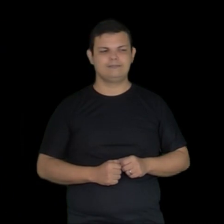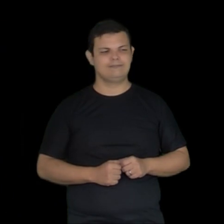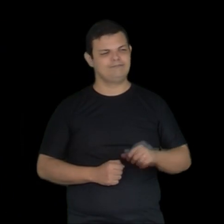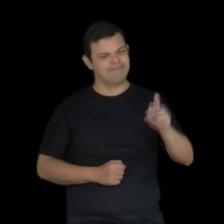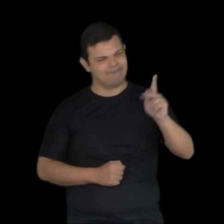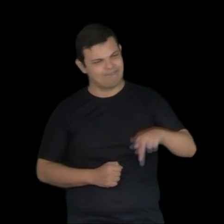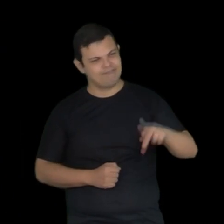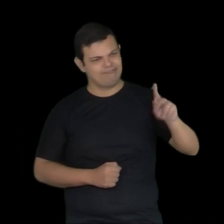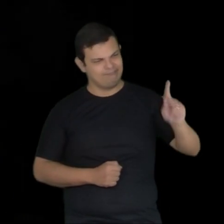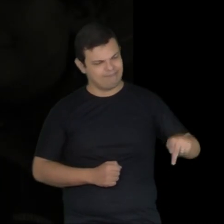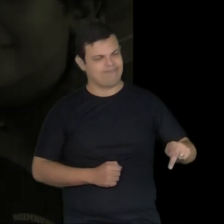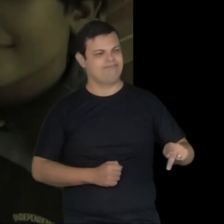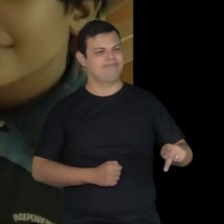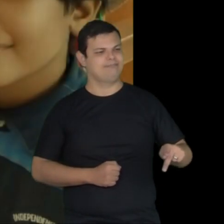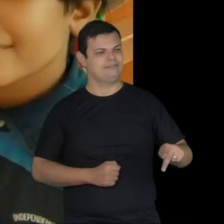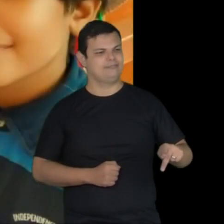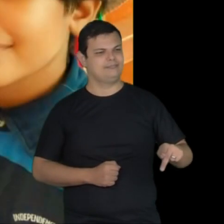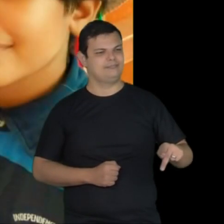professor,